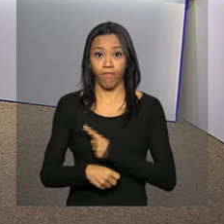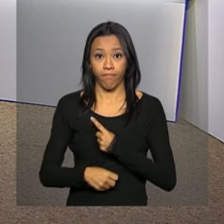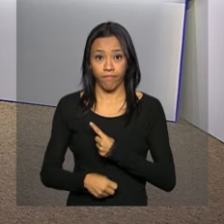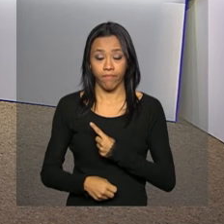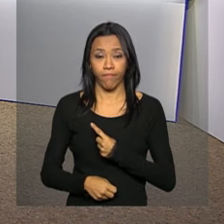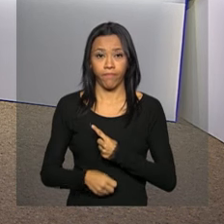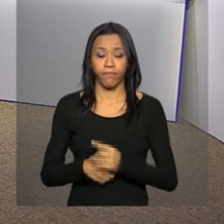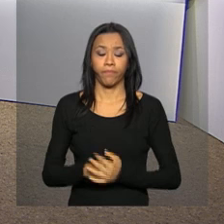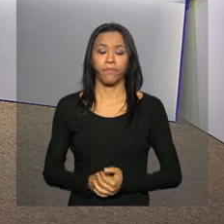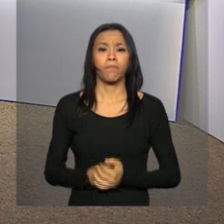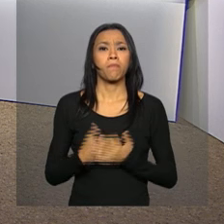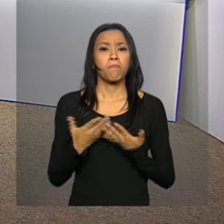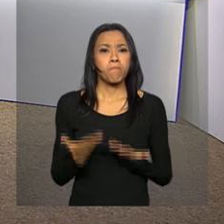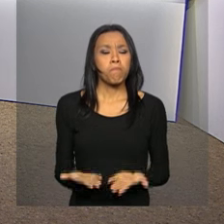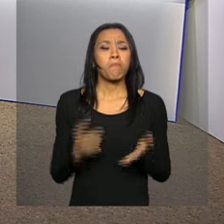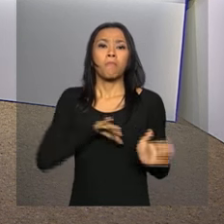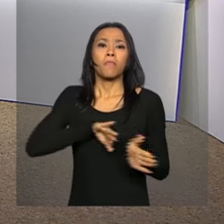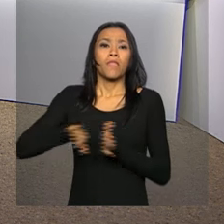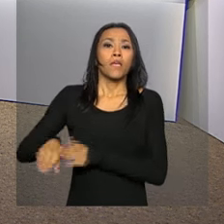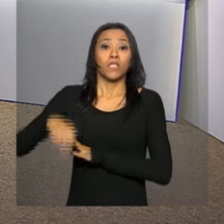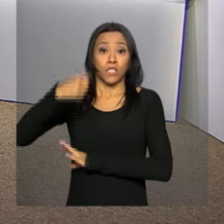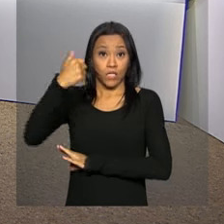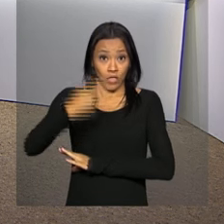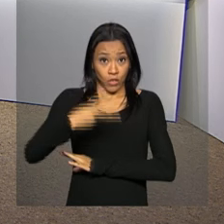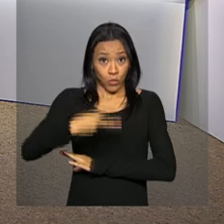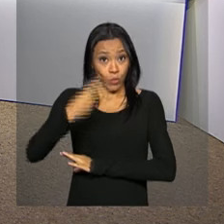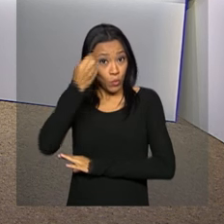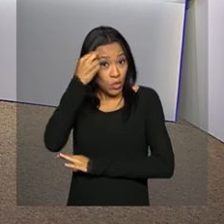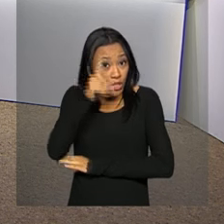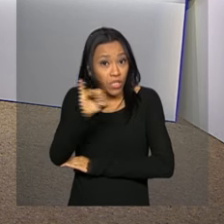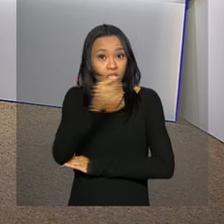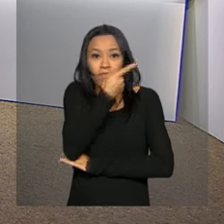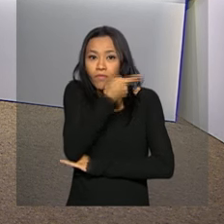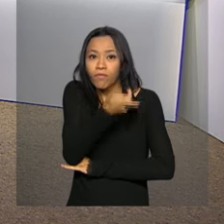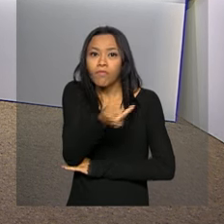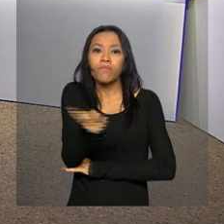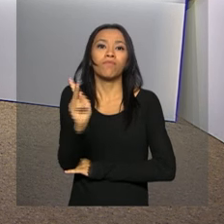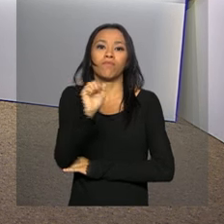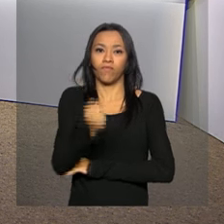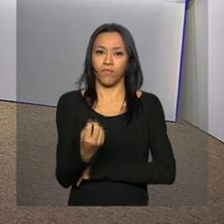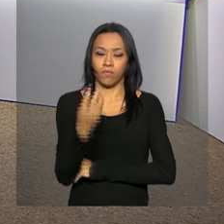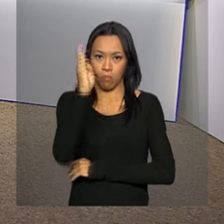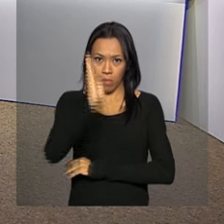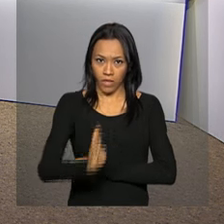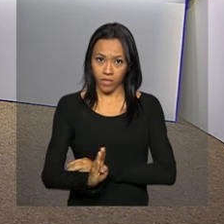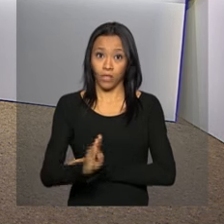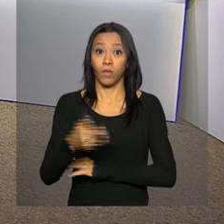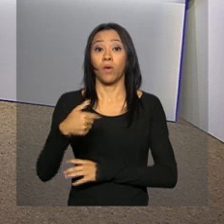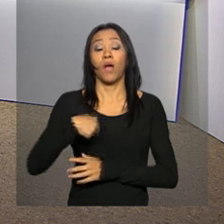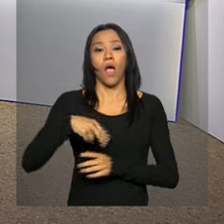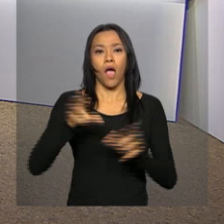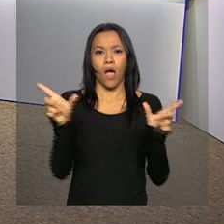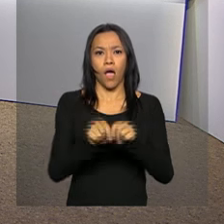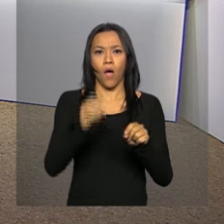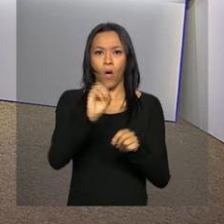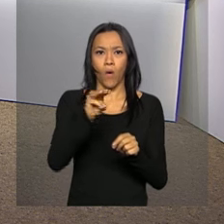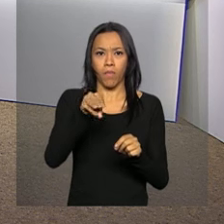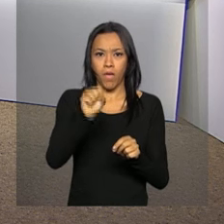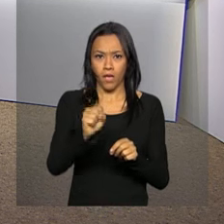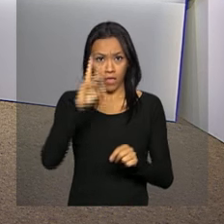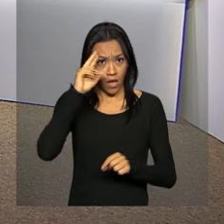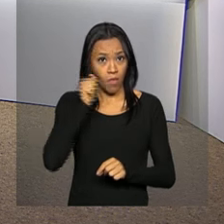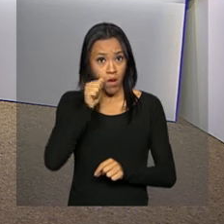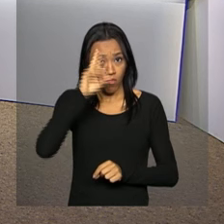unasus.gov.br. E no segundo dia da viagem ao Brasil, a diretora-geral da Organização Mundial da Saúde, Margaret Chan, visitou